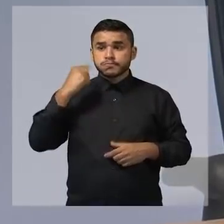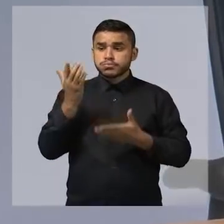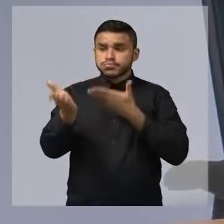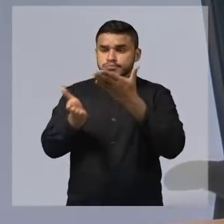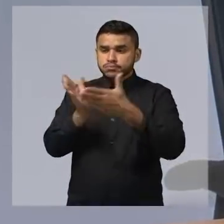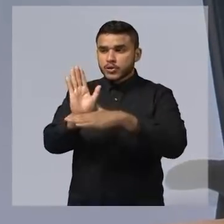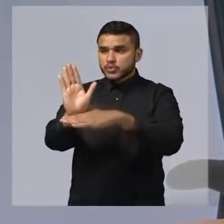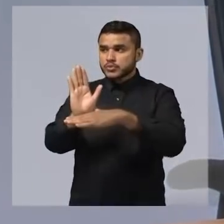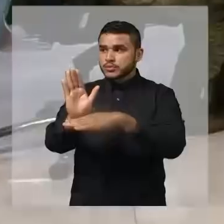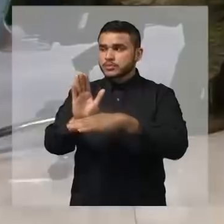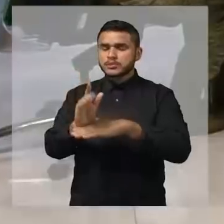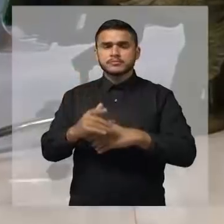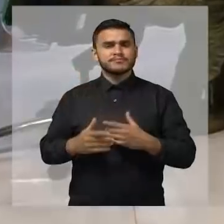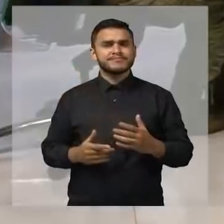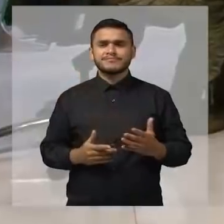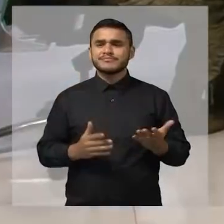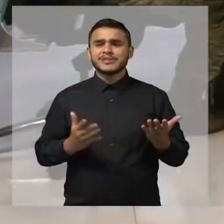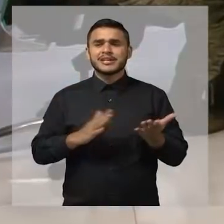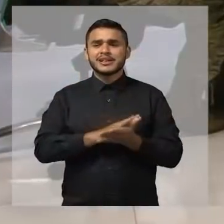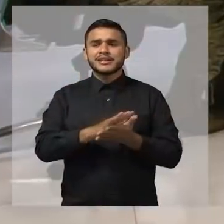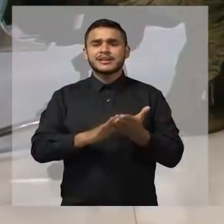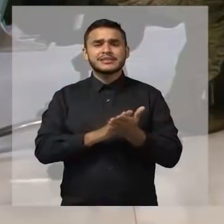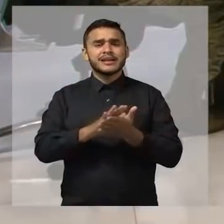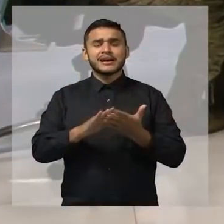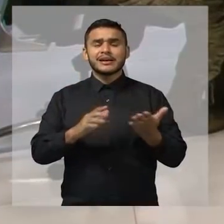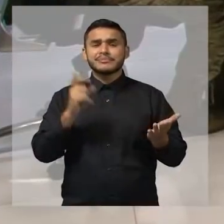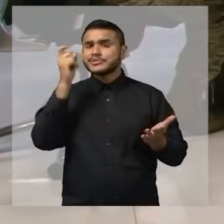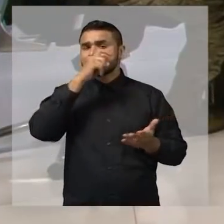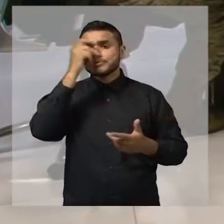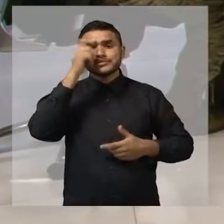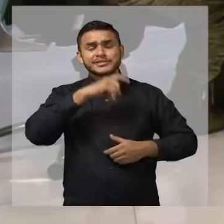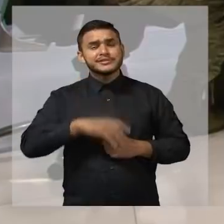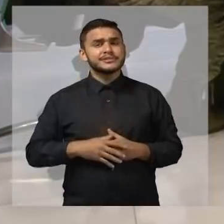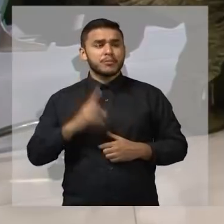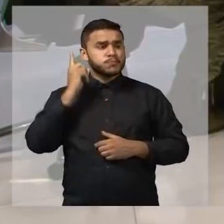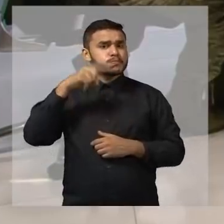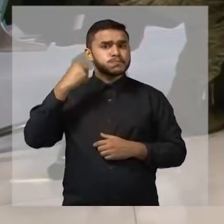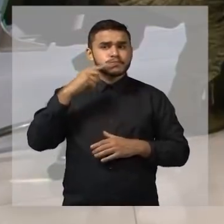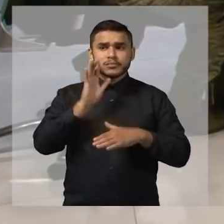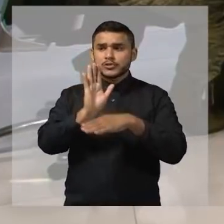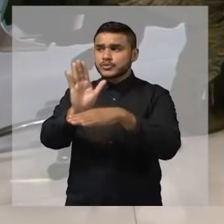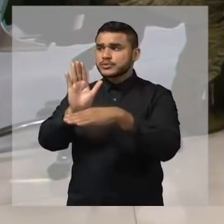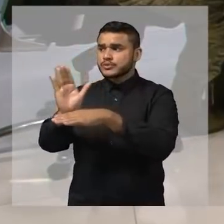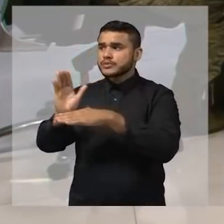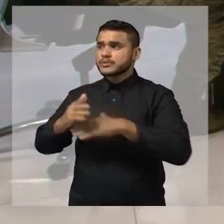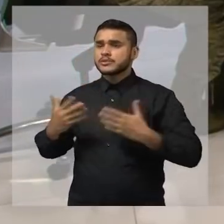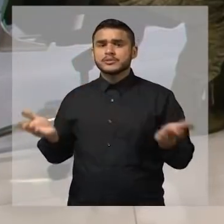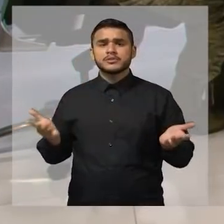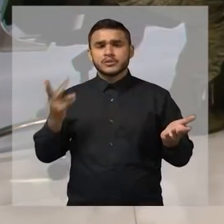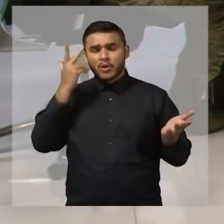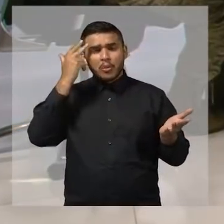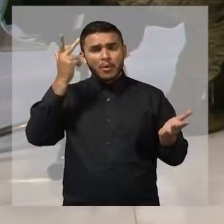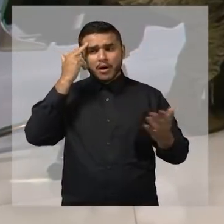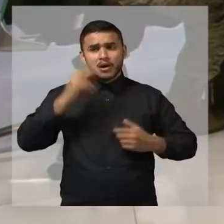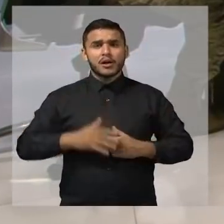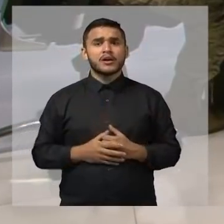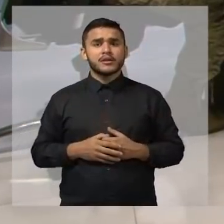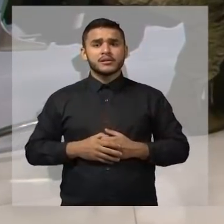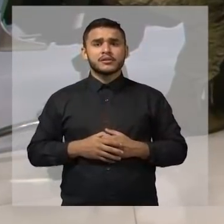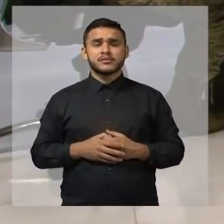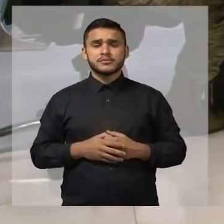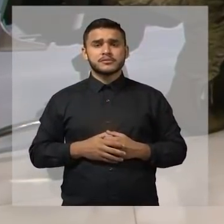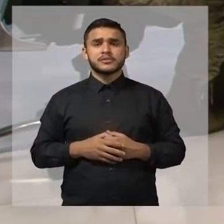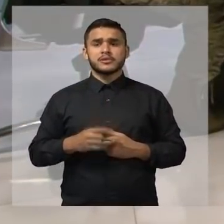Mentira, os gravados nem vai. Nem vai, por quê? Porque ele sabe que naturalmente vai sair um alvará, automaticamente vai surgindo alvará. E quando sai um alvará, tá vendo?